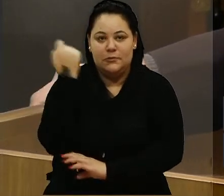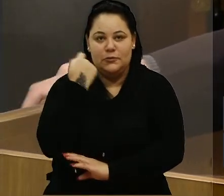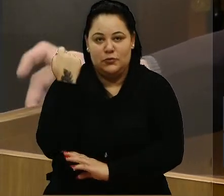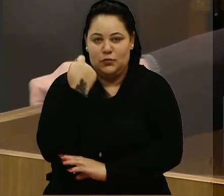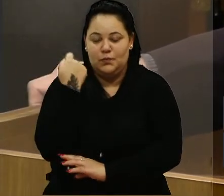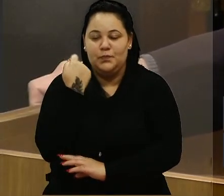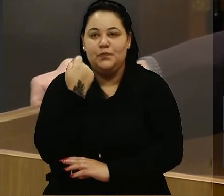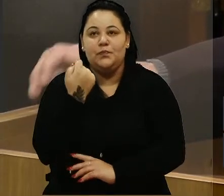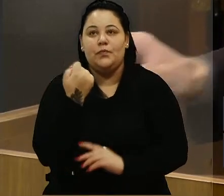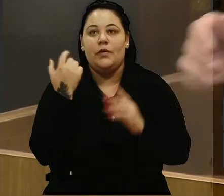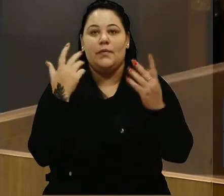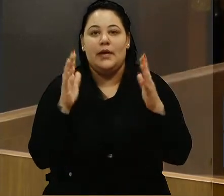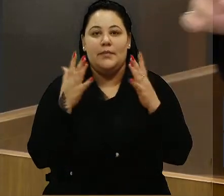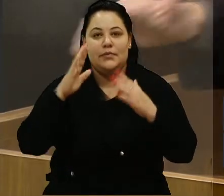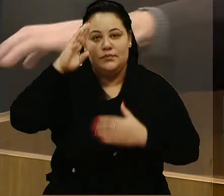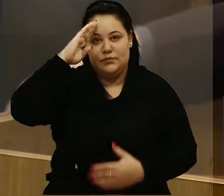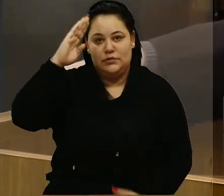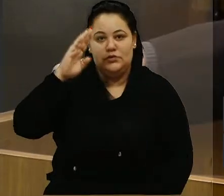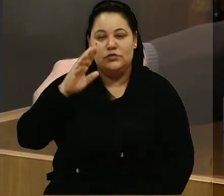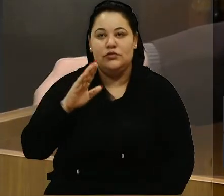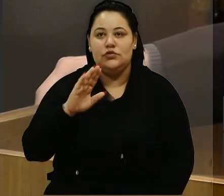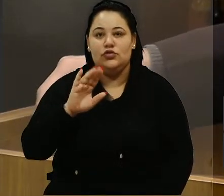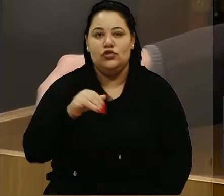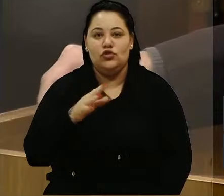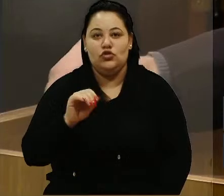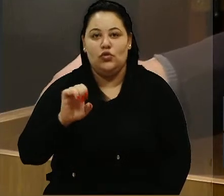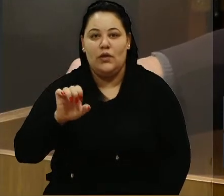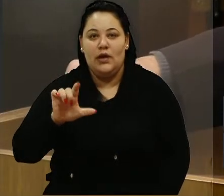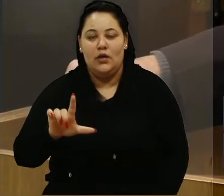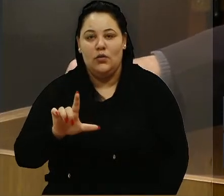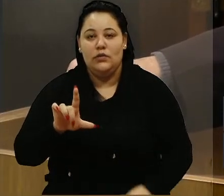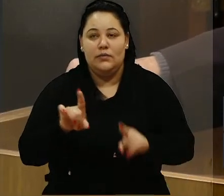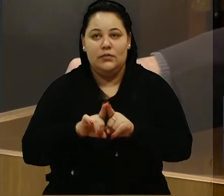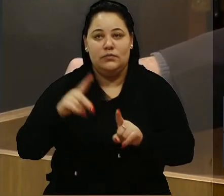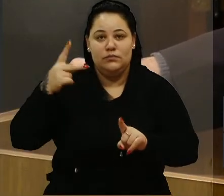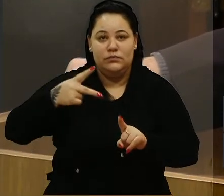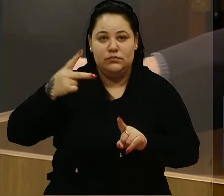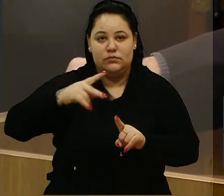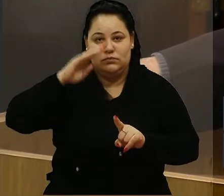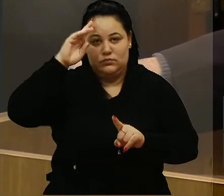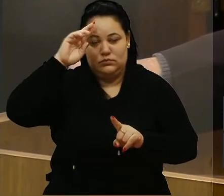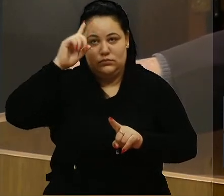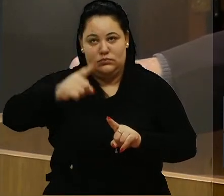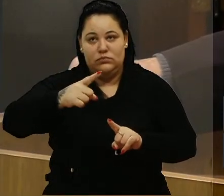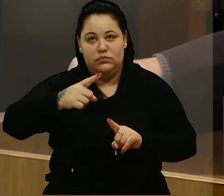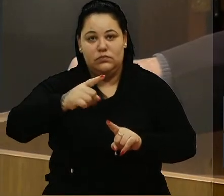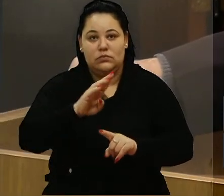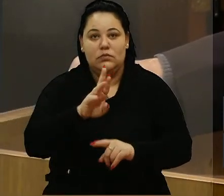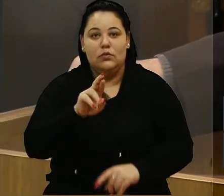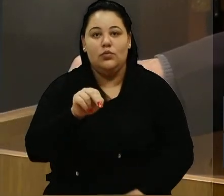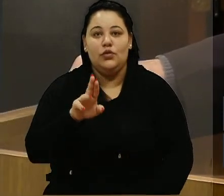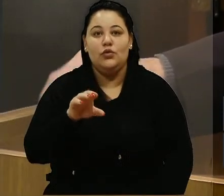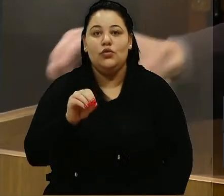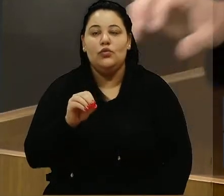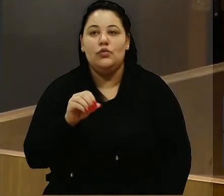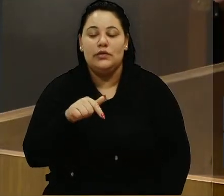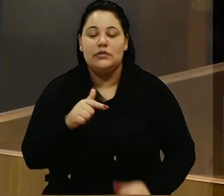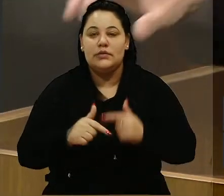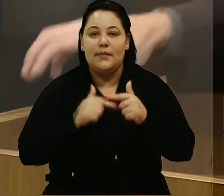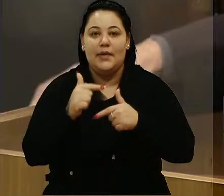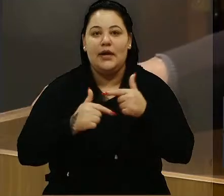comandante-geral Joel Troni, ao subcomandante adjunto Bruno Amaral, por esse trabalho nobre aí, que são